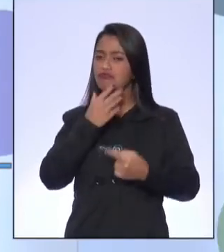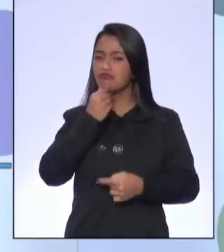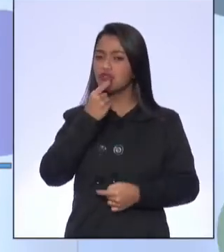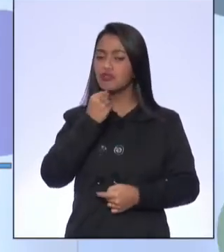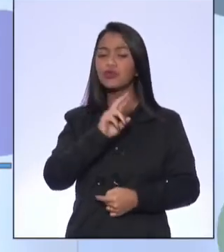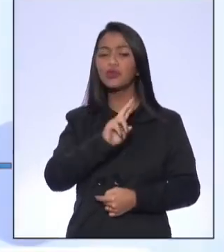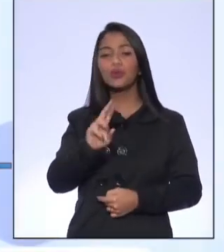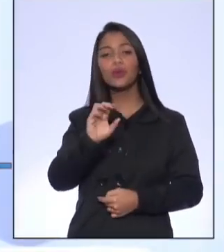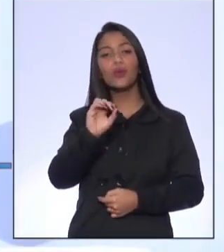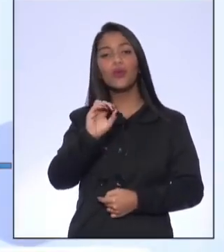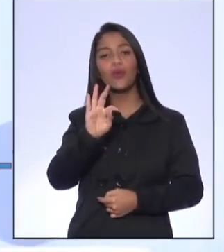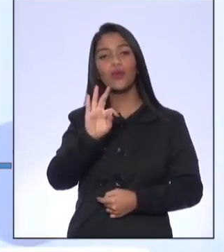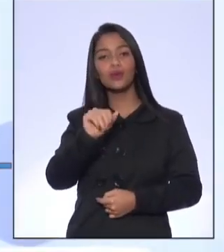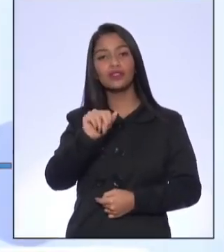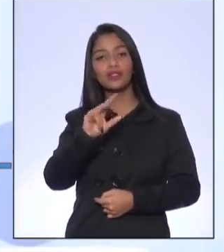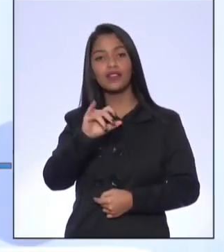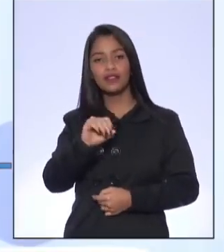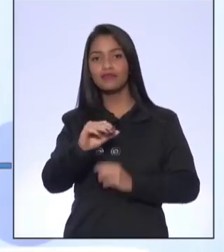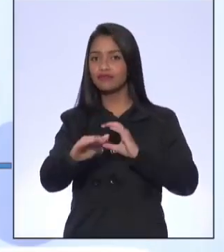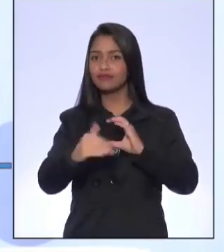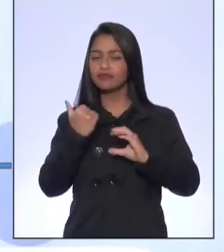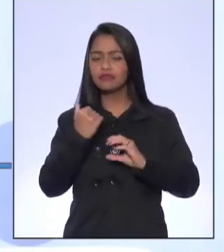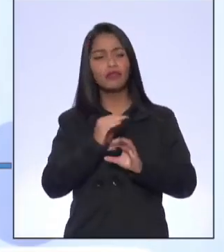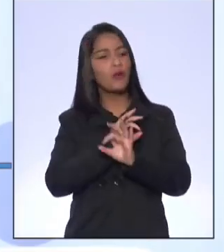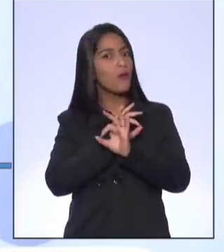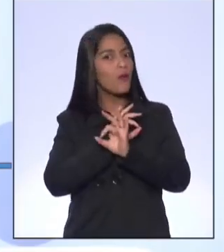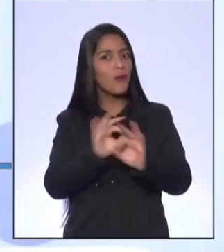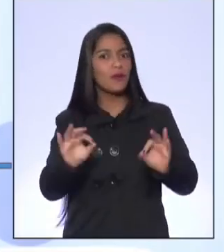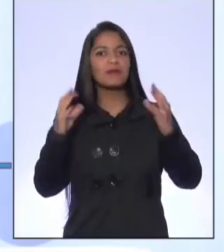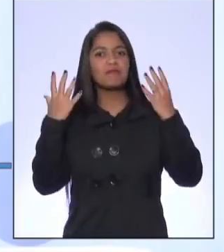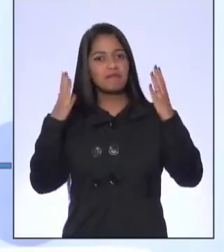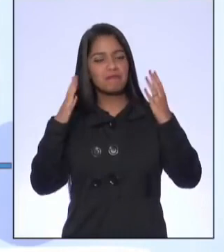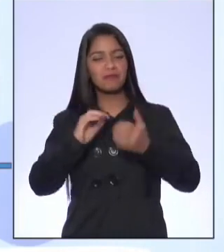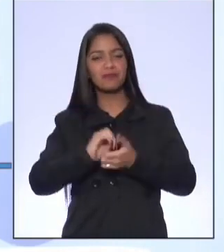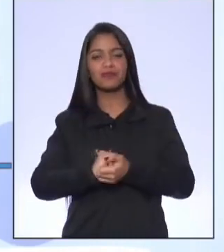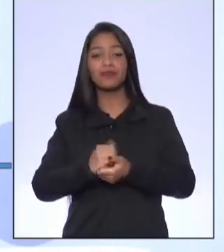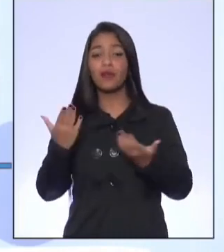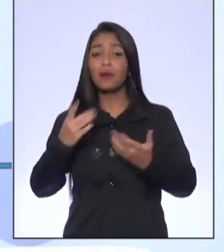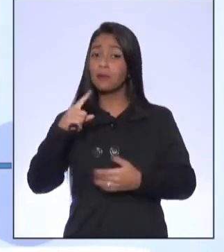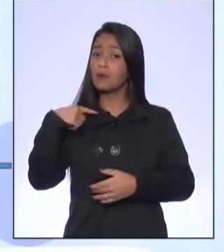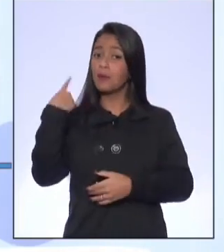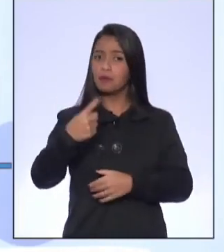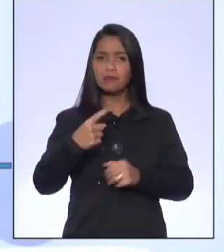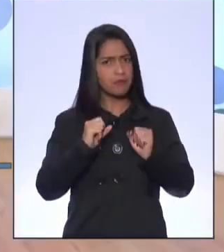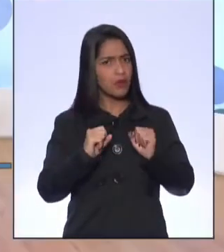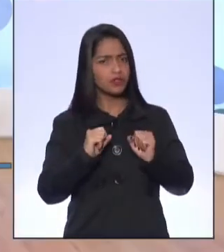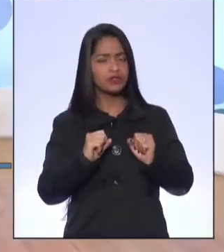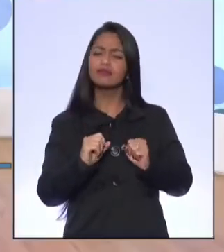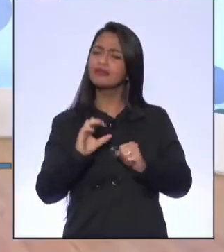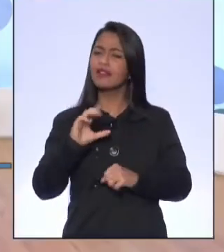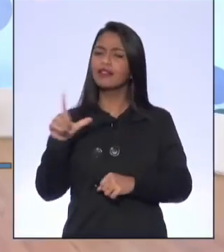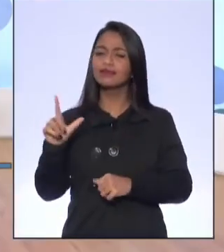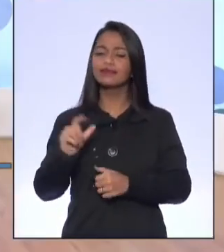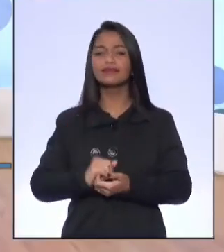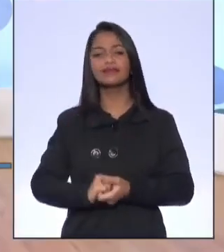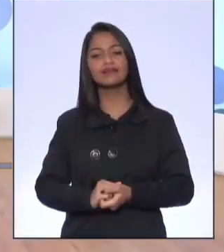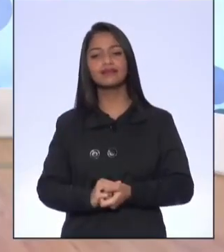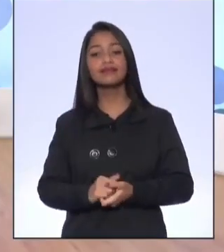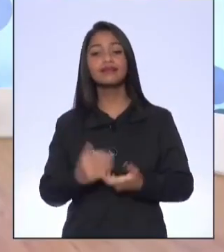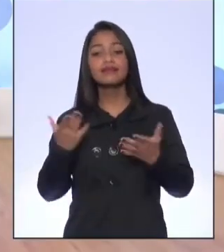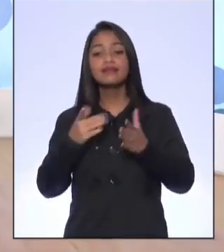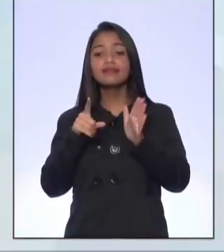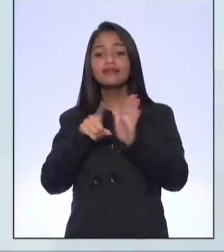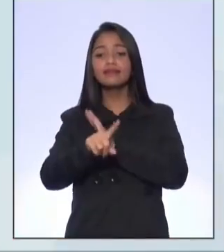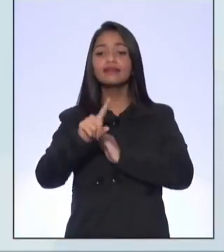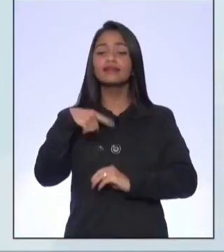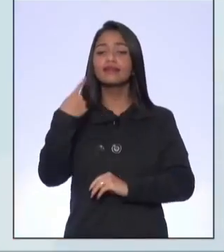Ótimo, parabéns aí, viu, Otávio? Beleza? Vamos para uma próxima? Pode ser? Pode, claro. Então, na próxima questão aí, que